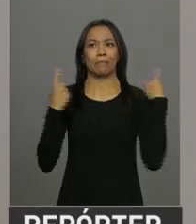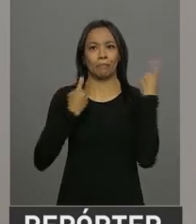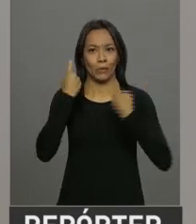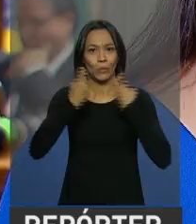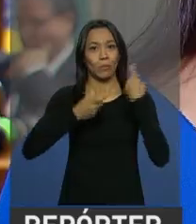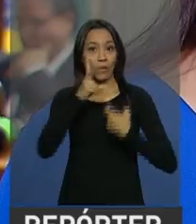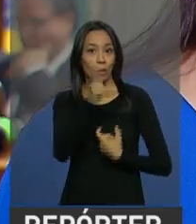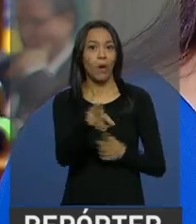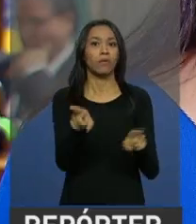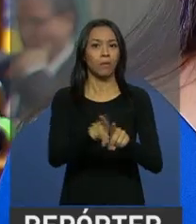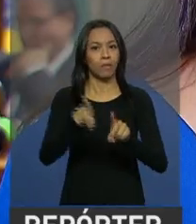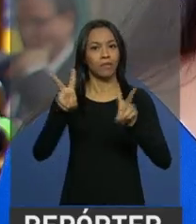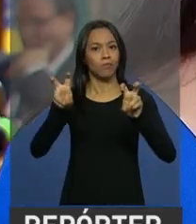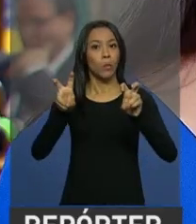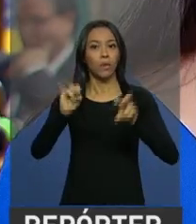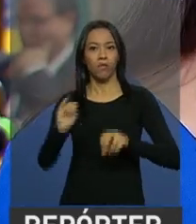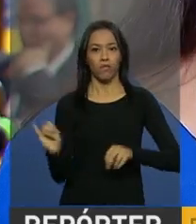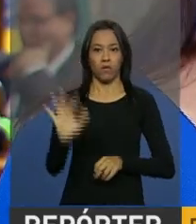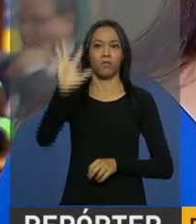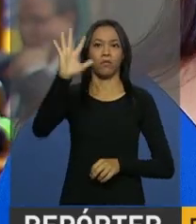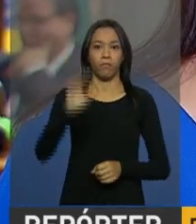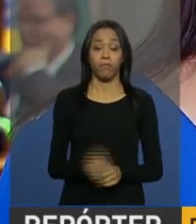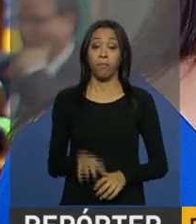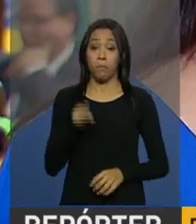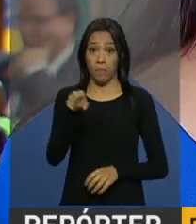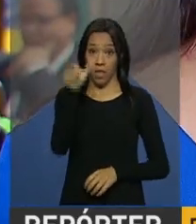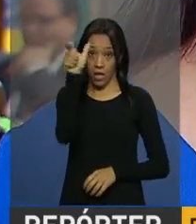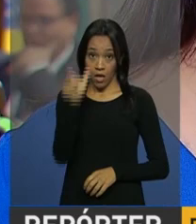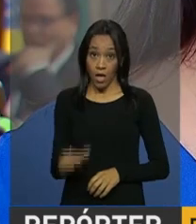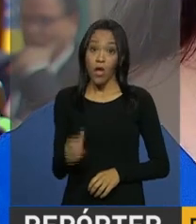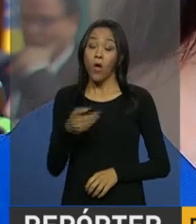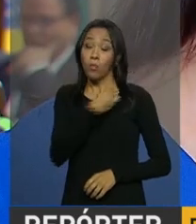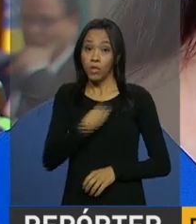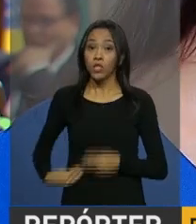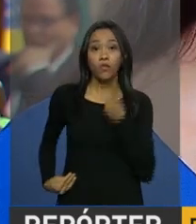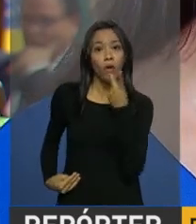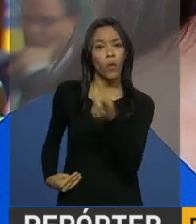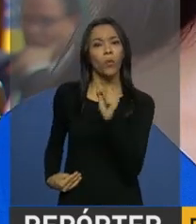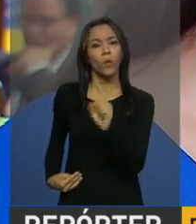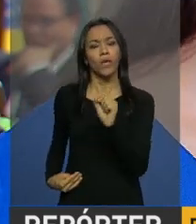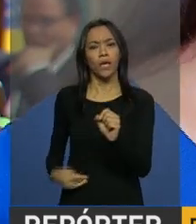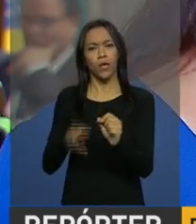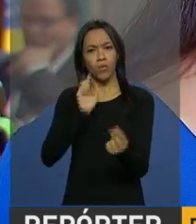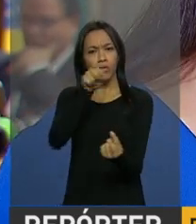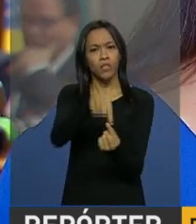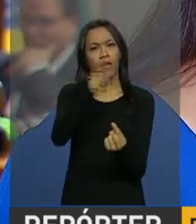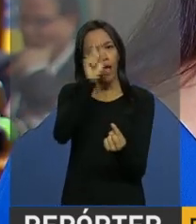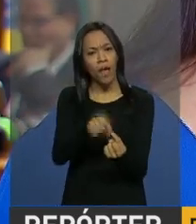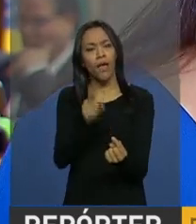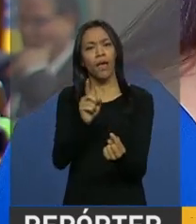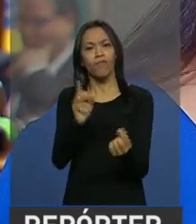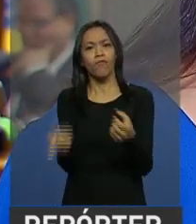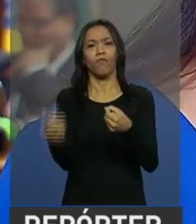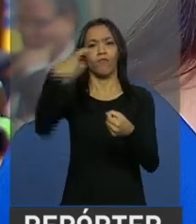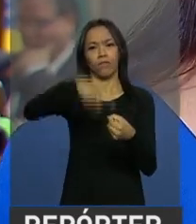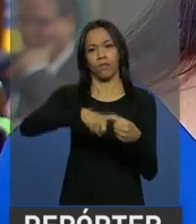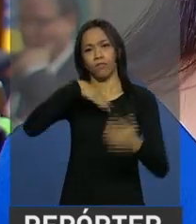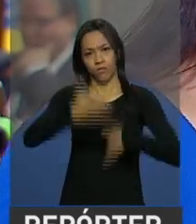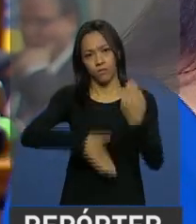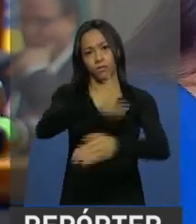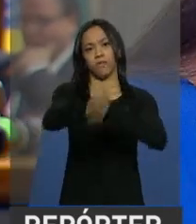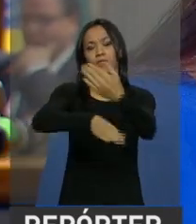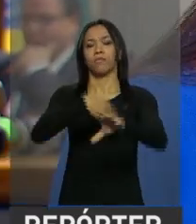como a inflação Meireles afirmou que o Governo está focado na implementação de medidas para retomar o crescimento e que essas